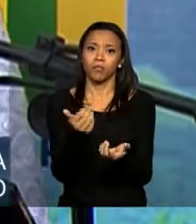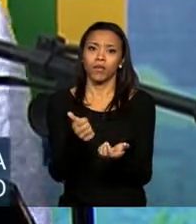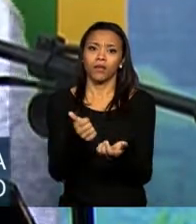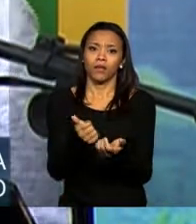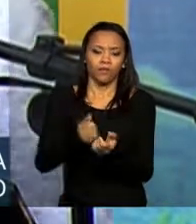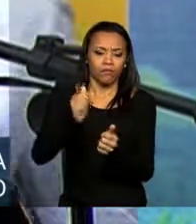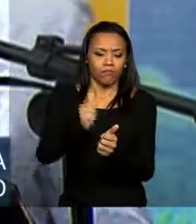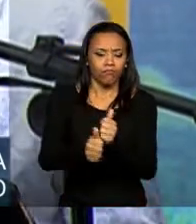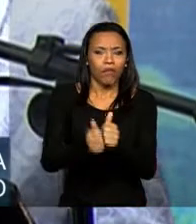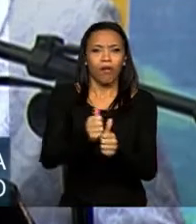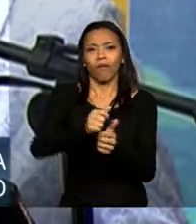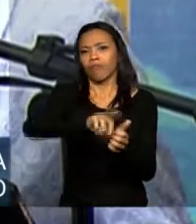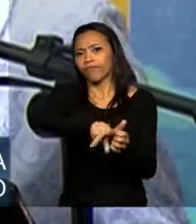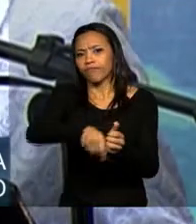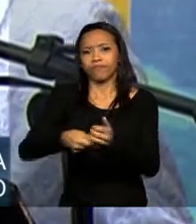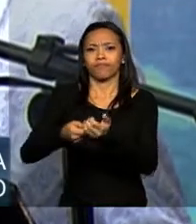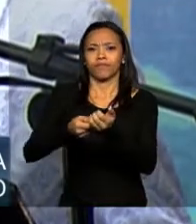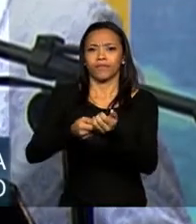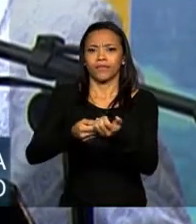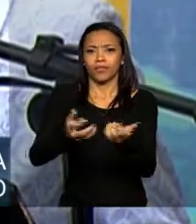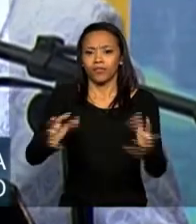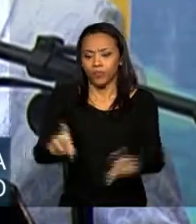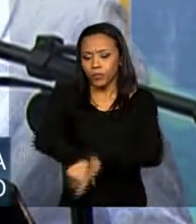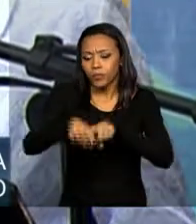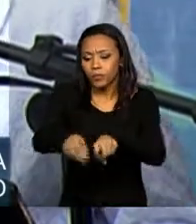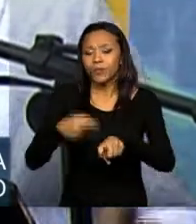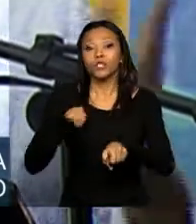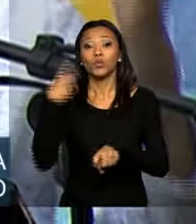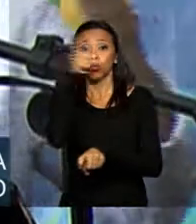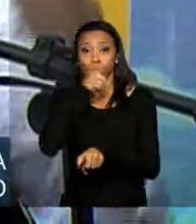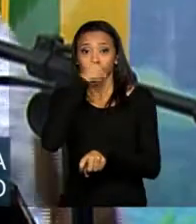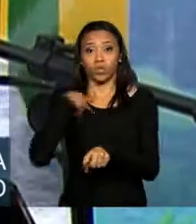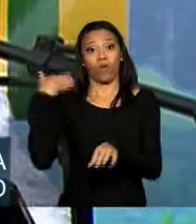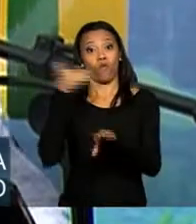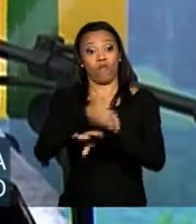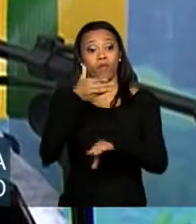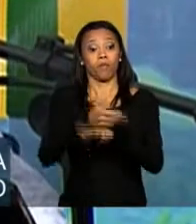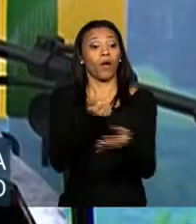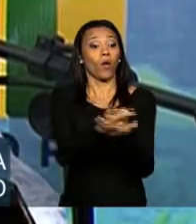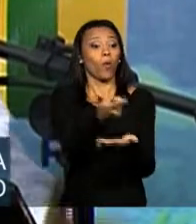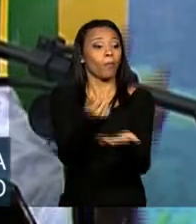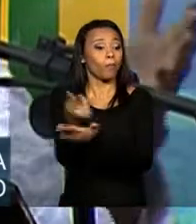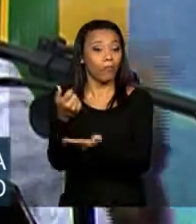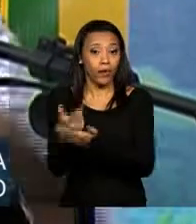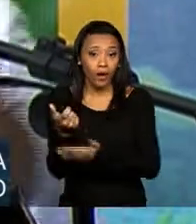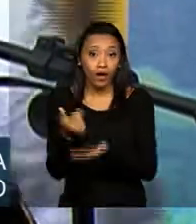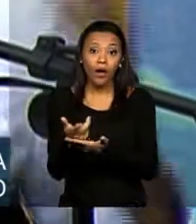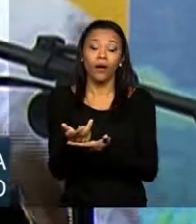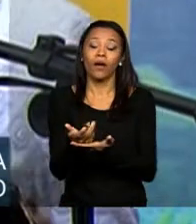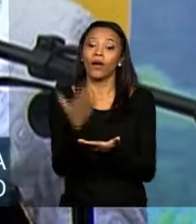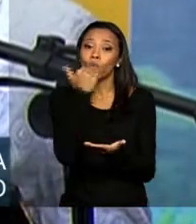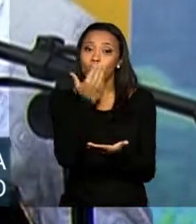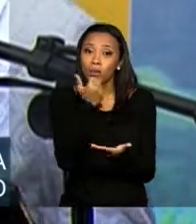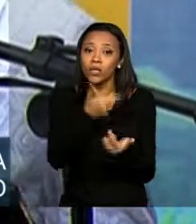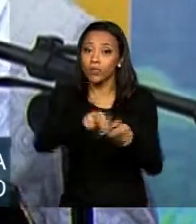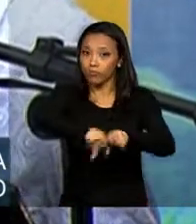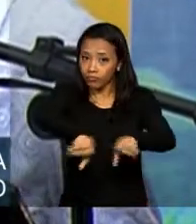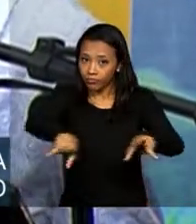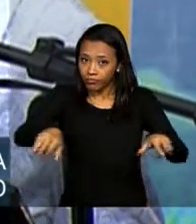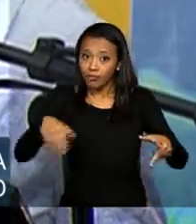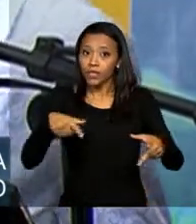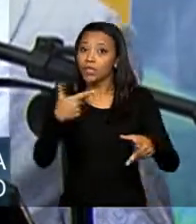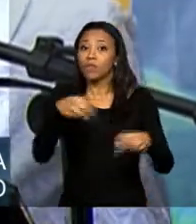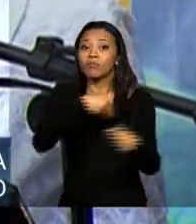então eu frequentava no domingo a feira da Redenção para comprar produtos ecológicos sei que muitas famílias